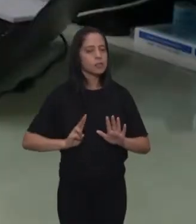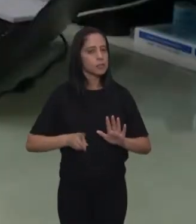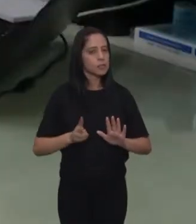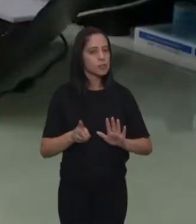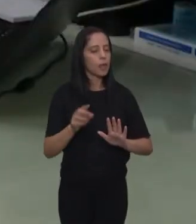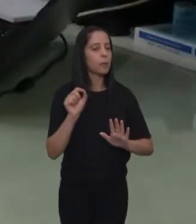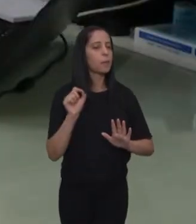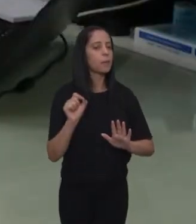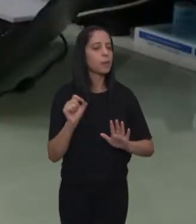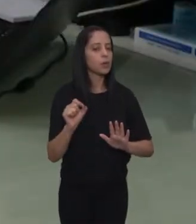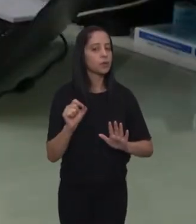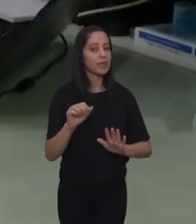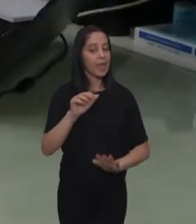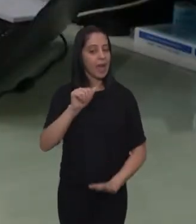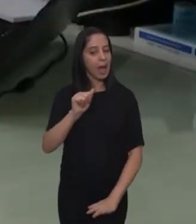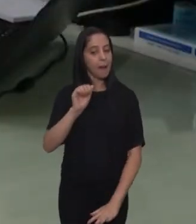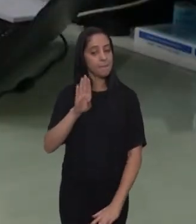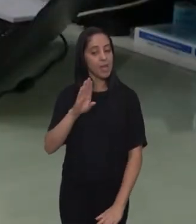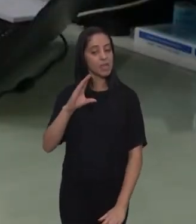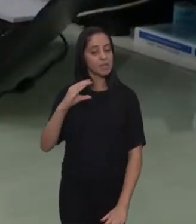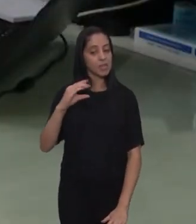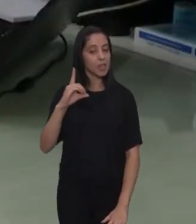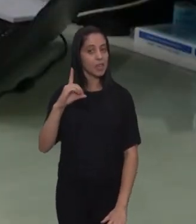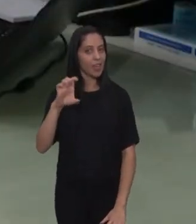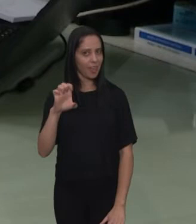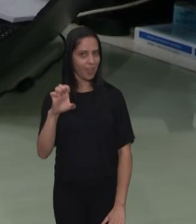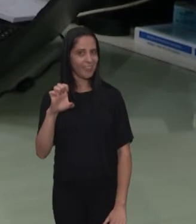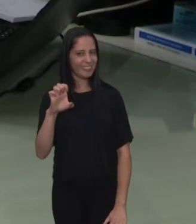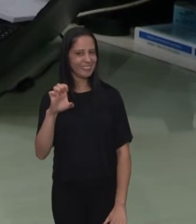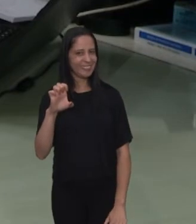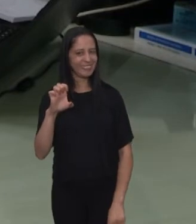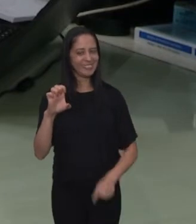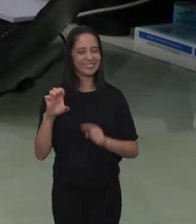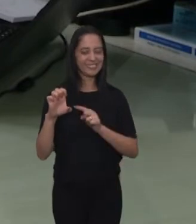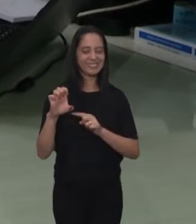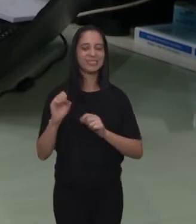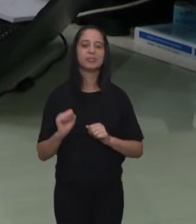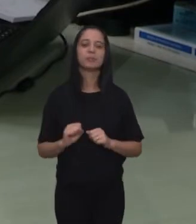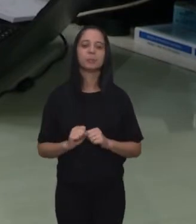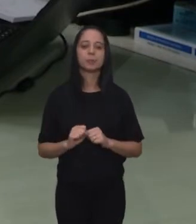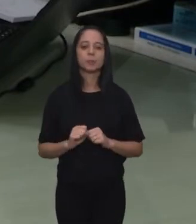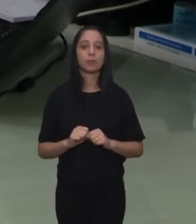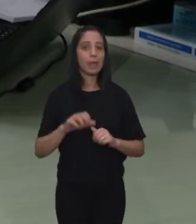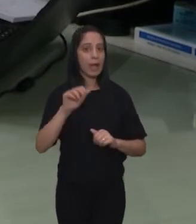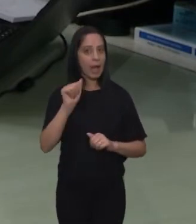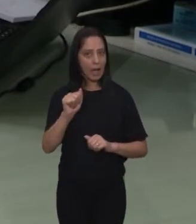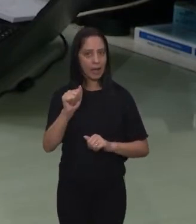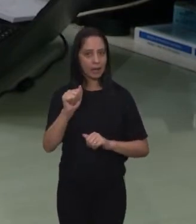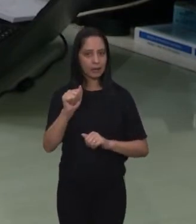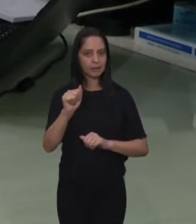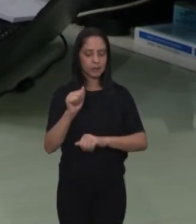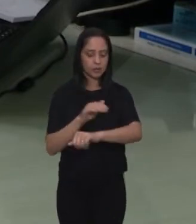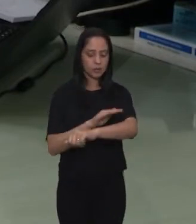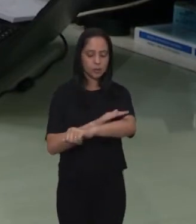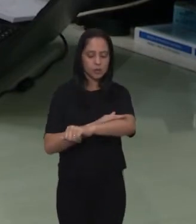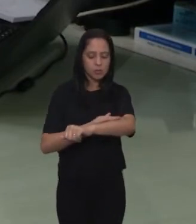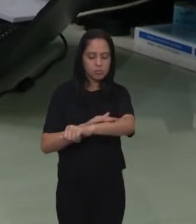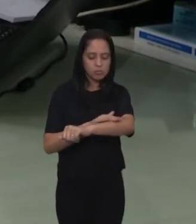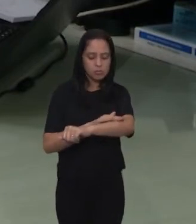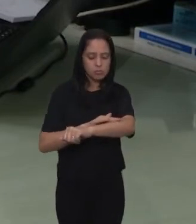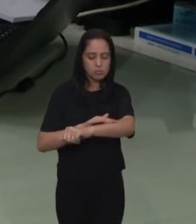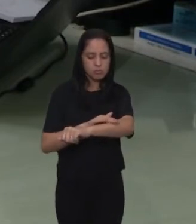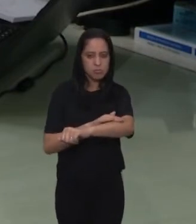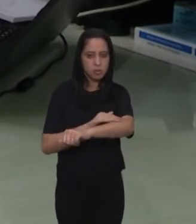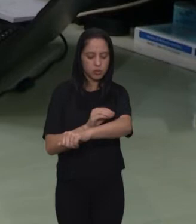segue muito a regra do ABCD e câncer de pele a é a simetria